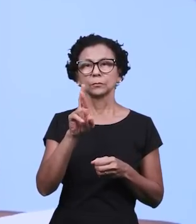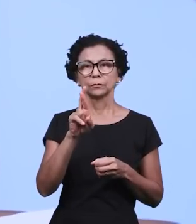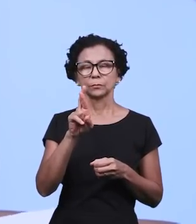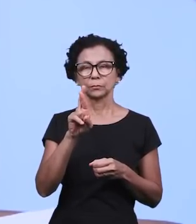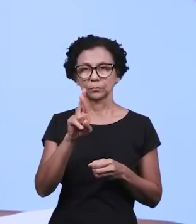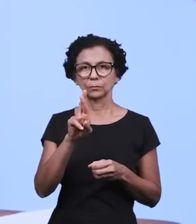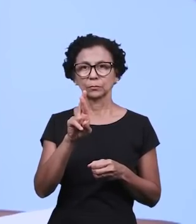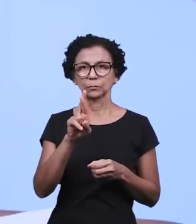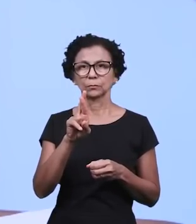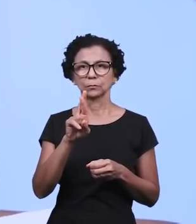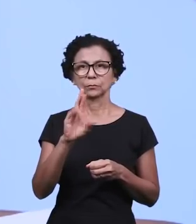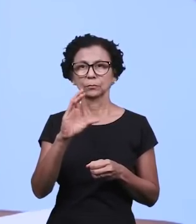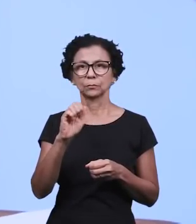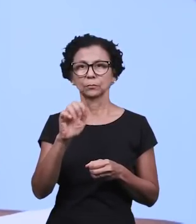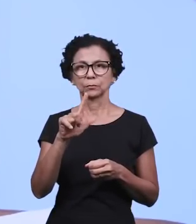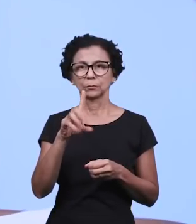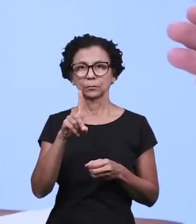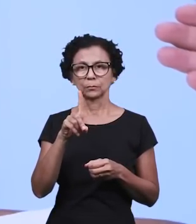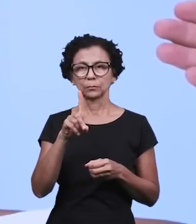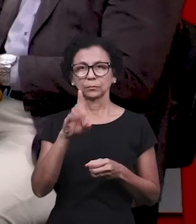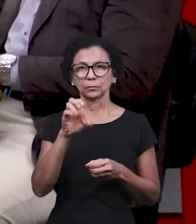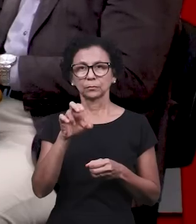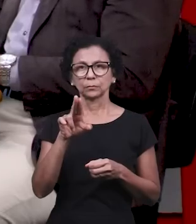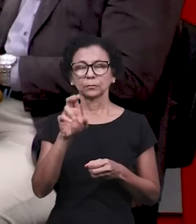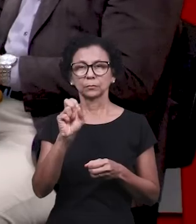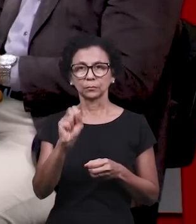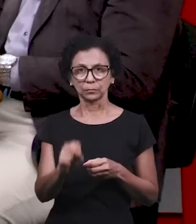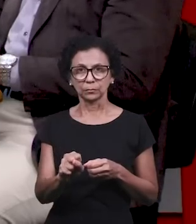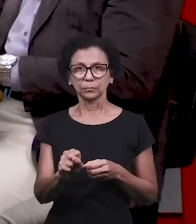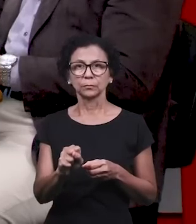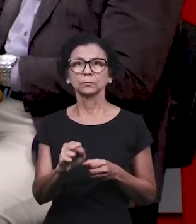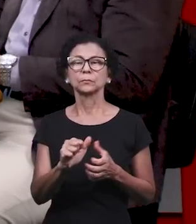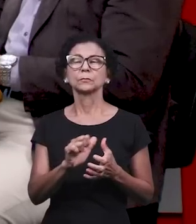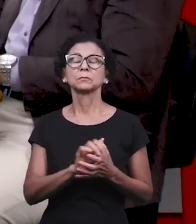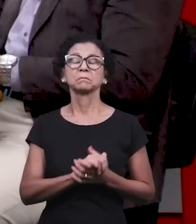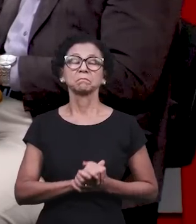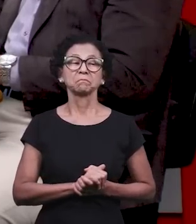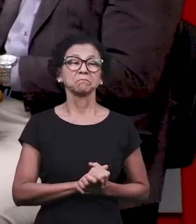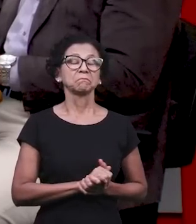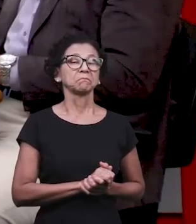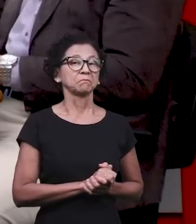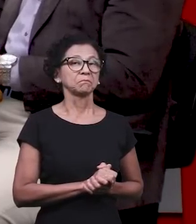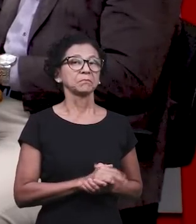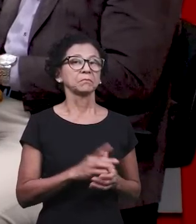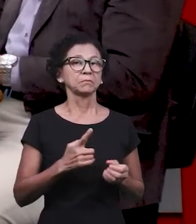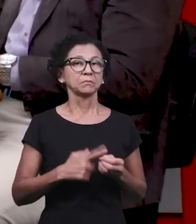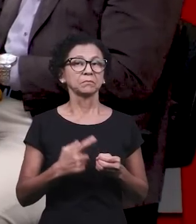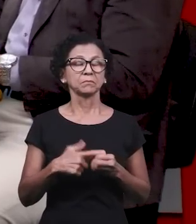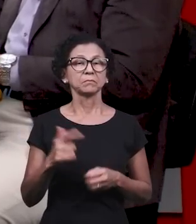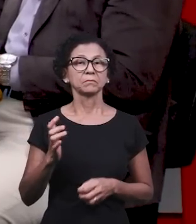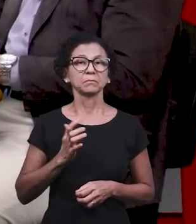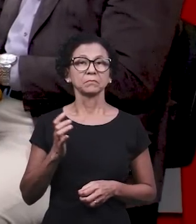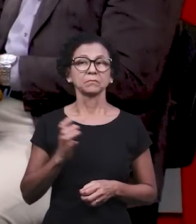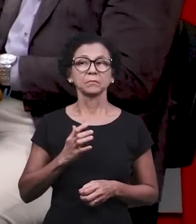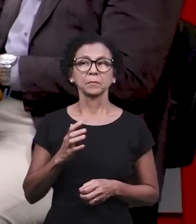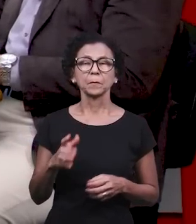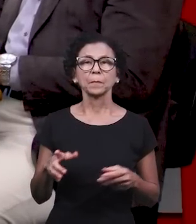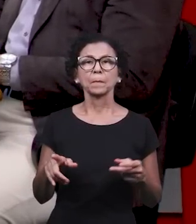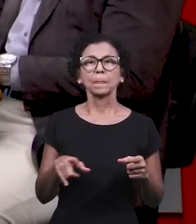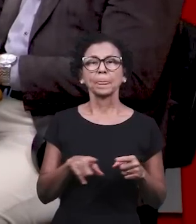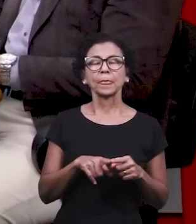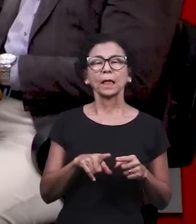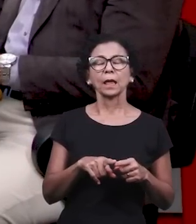que nos interessa, porque Deus falou com ele, eles moravam em Ur dos Caldeus. Ur dos Caldeus,